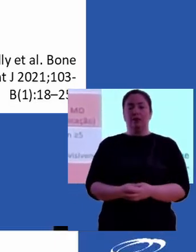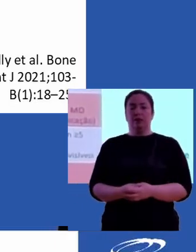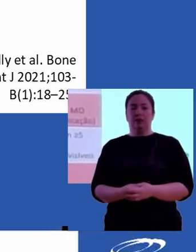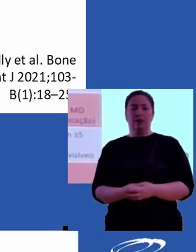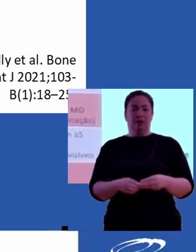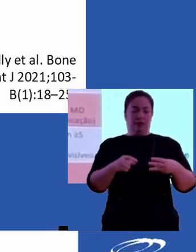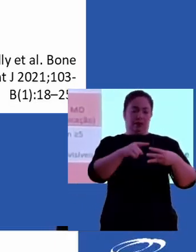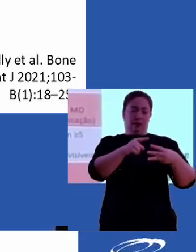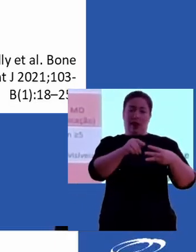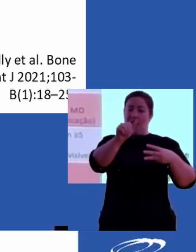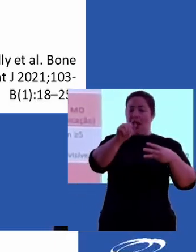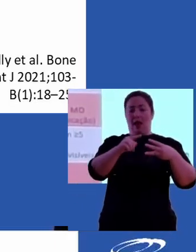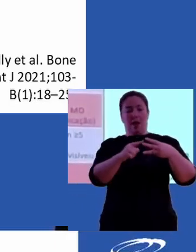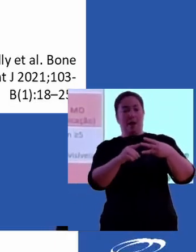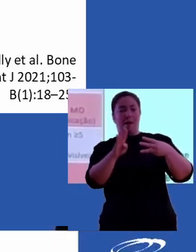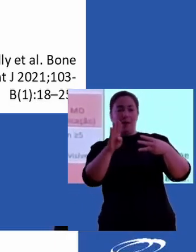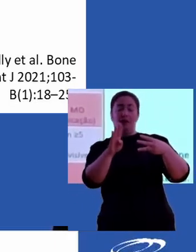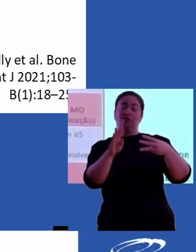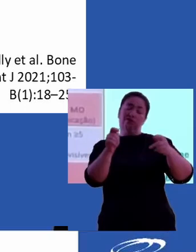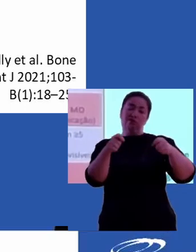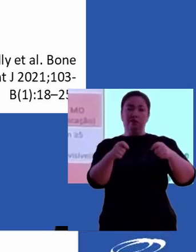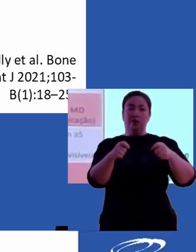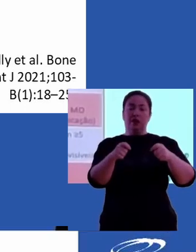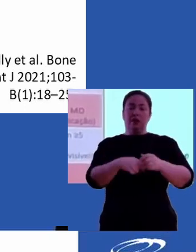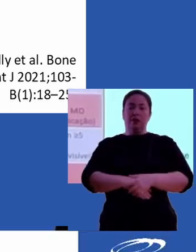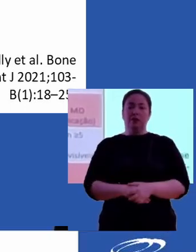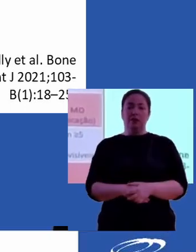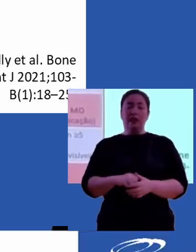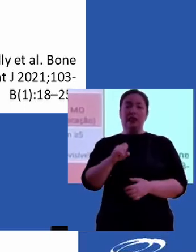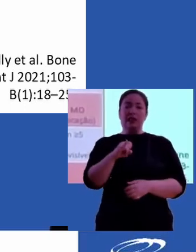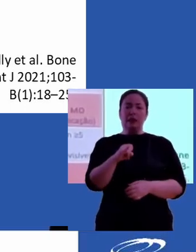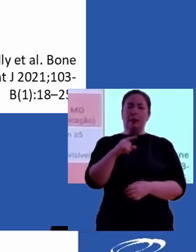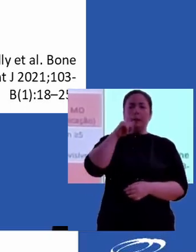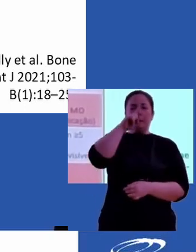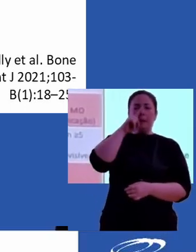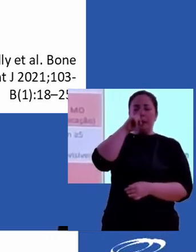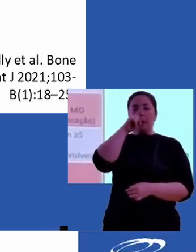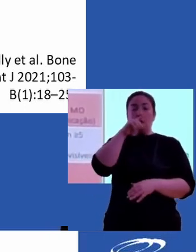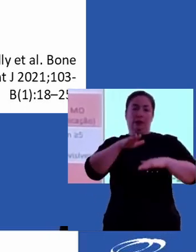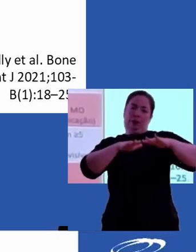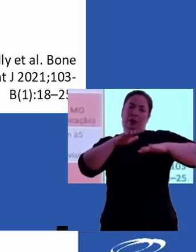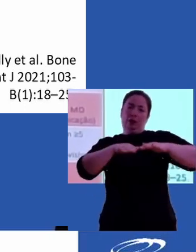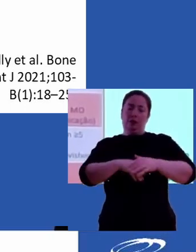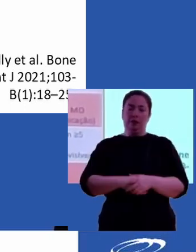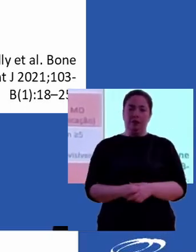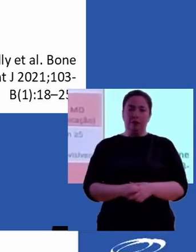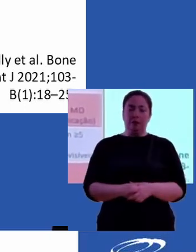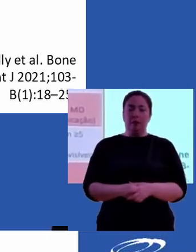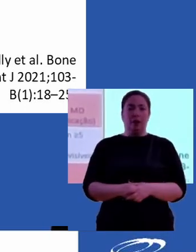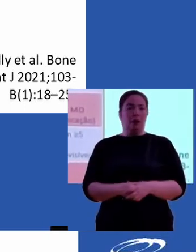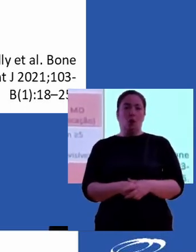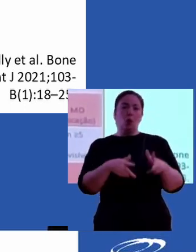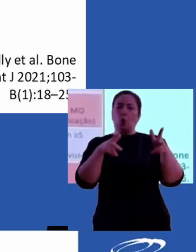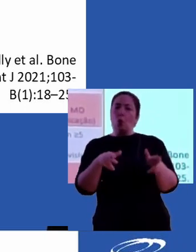B dessa coluna em vermelho. Tá? Mantive aqui como critério de infecção confirmada. Nós temos os mesmos